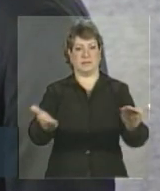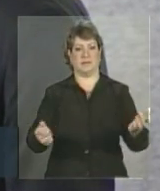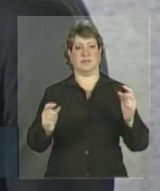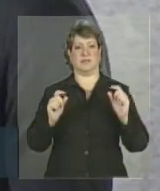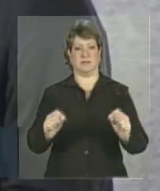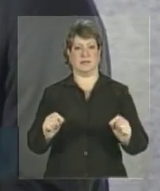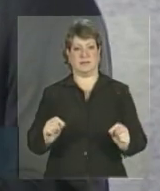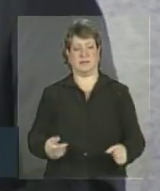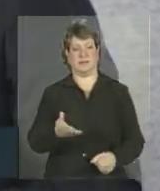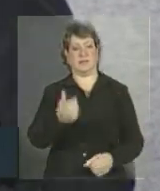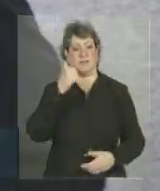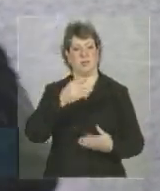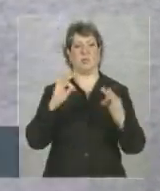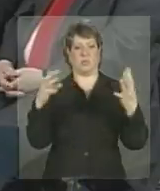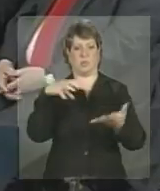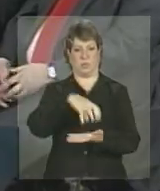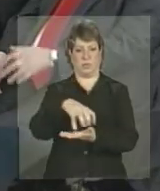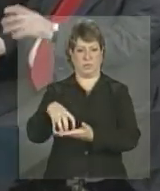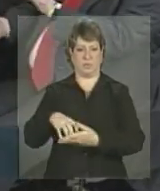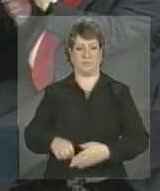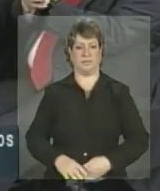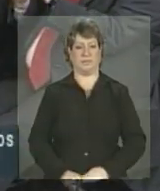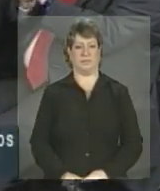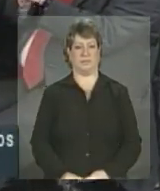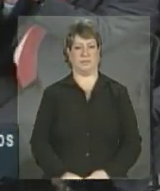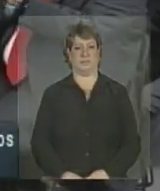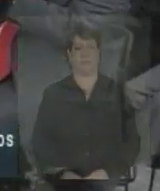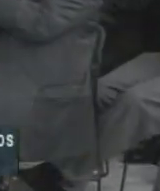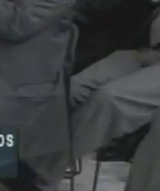senhora e toda a sua equipe.